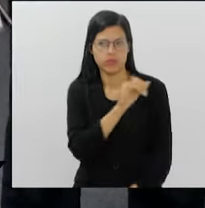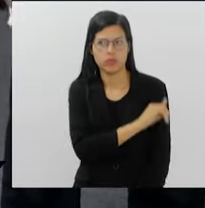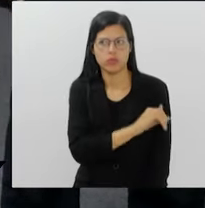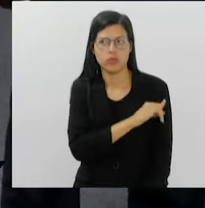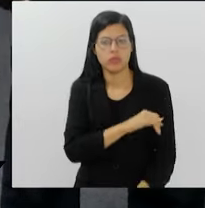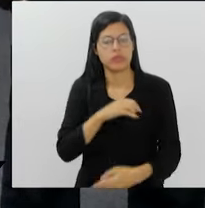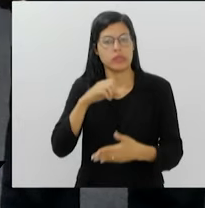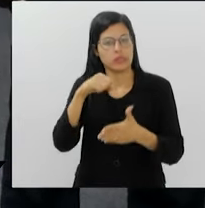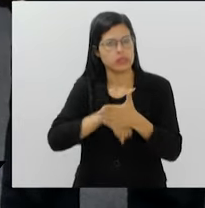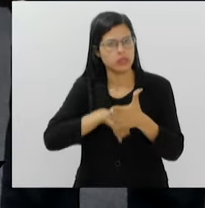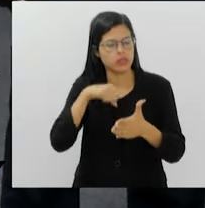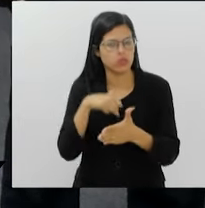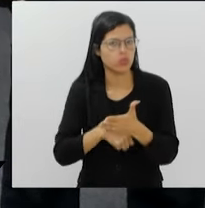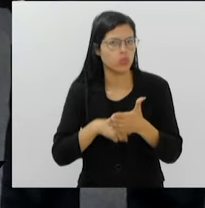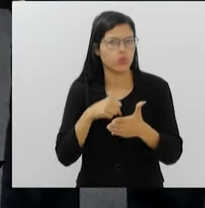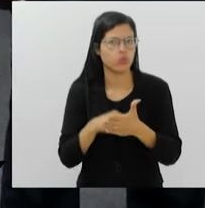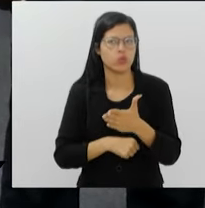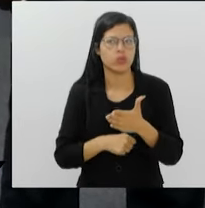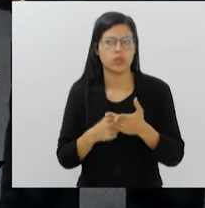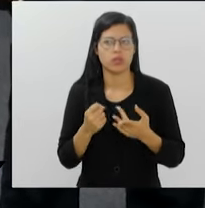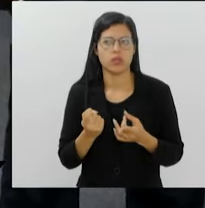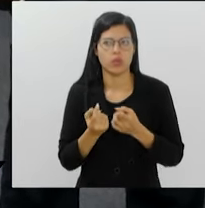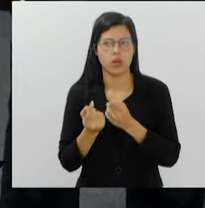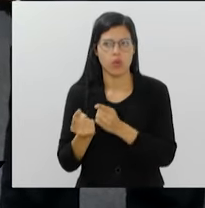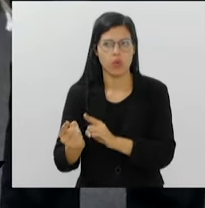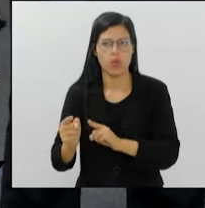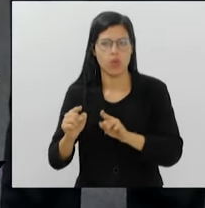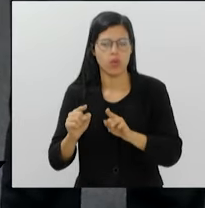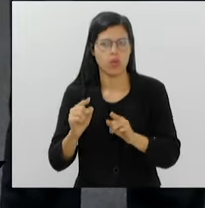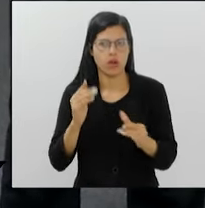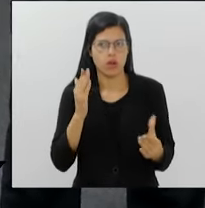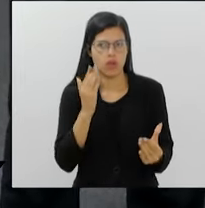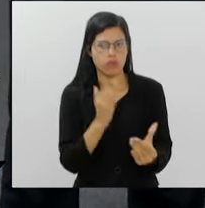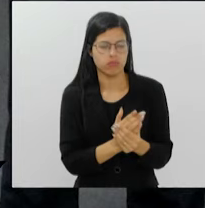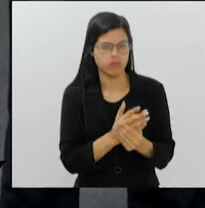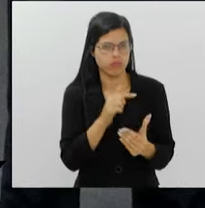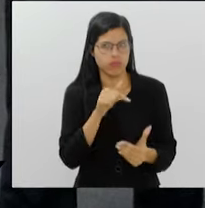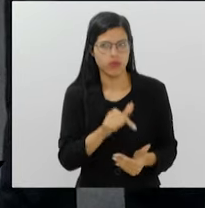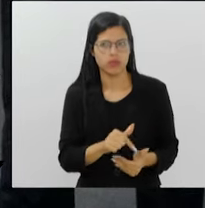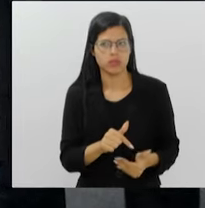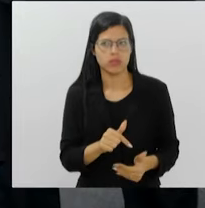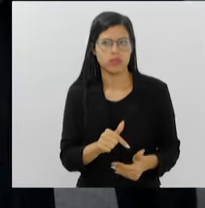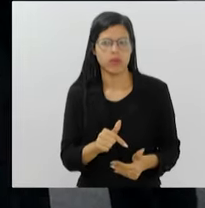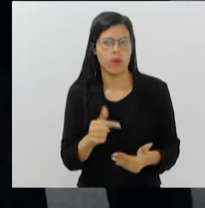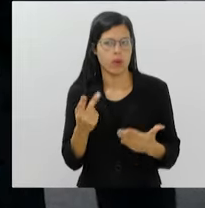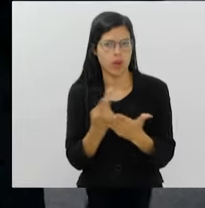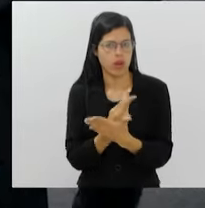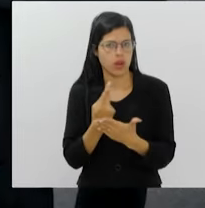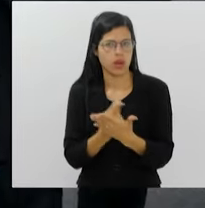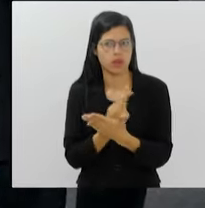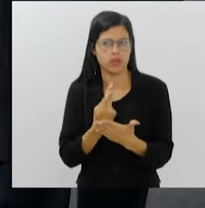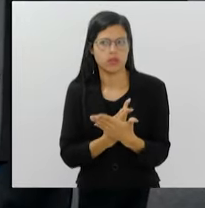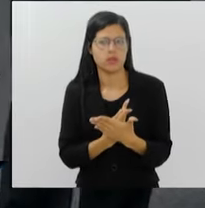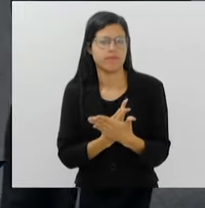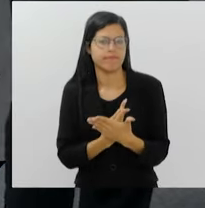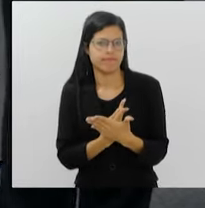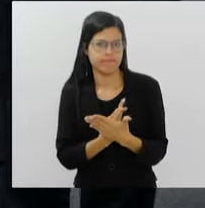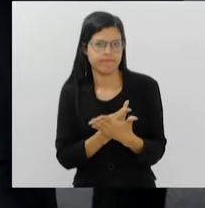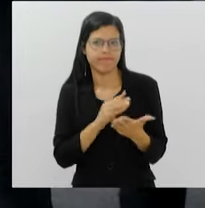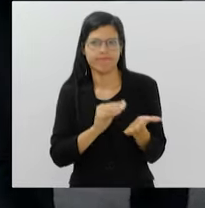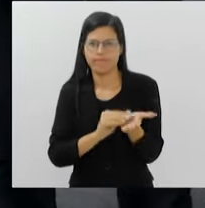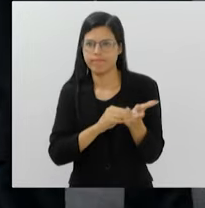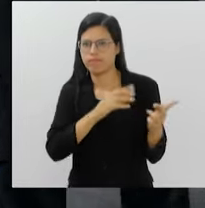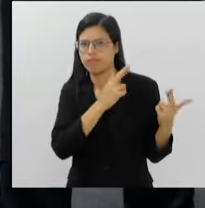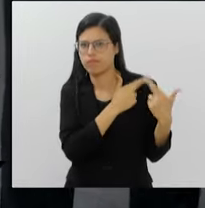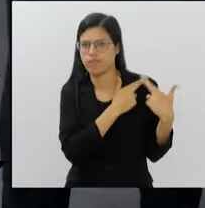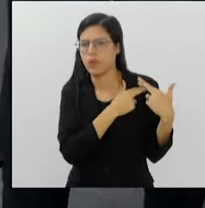numa luta contra uma ação absolutamente ilegal, absolutamente irresponsável